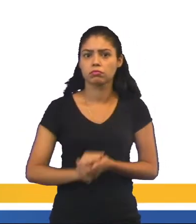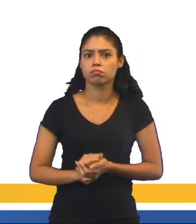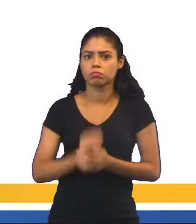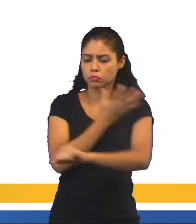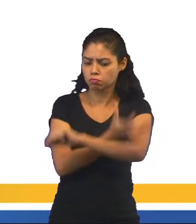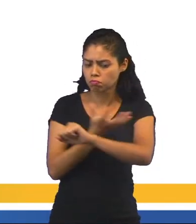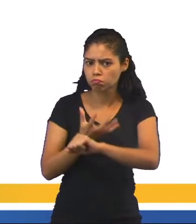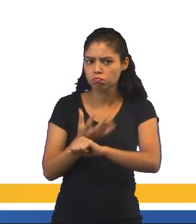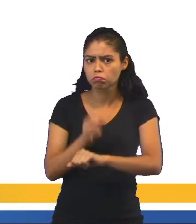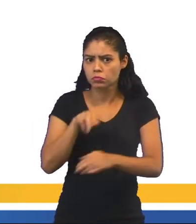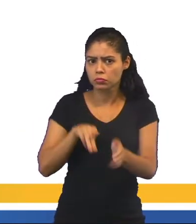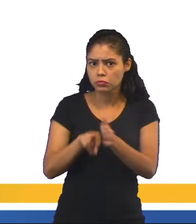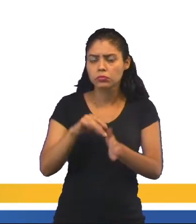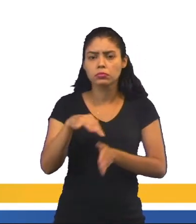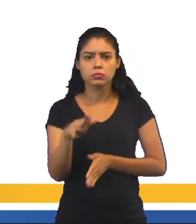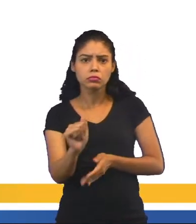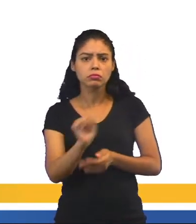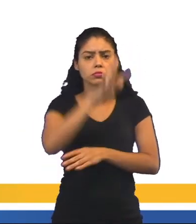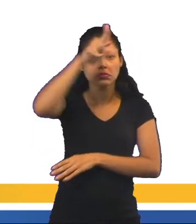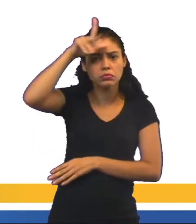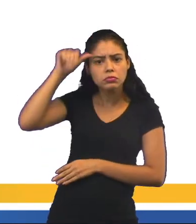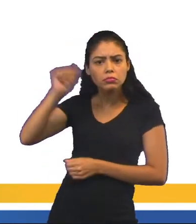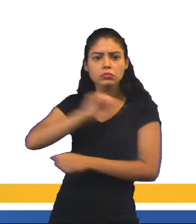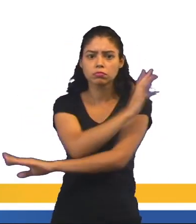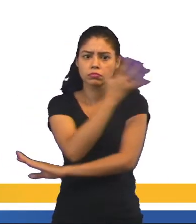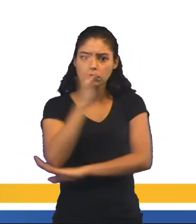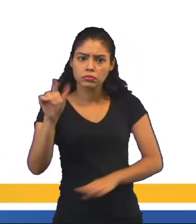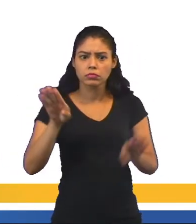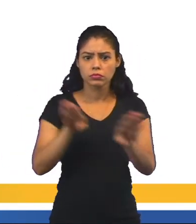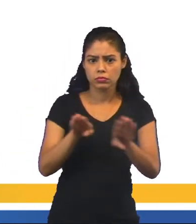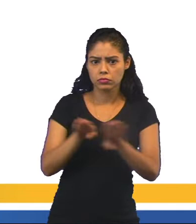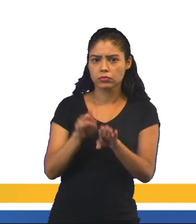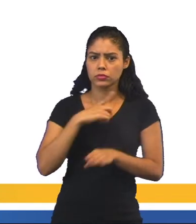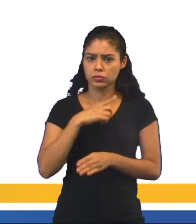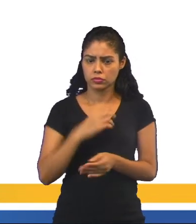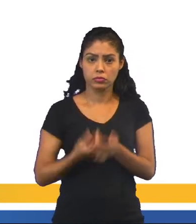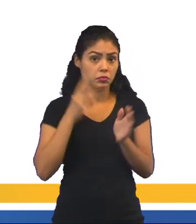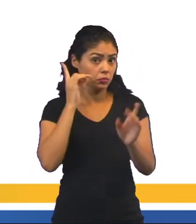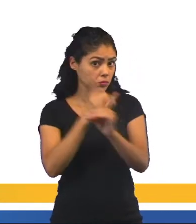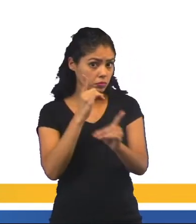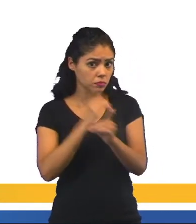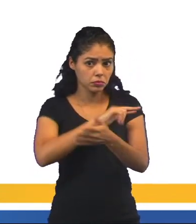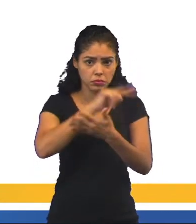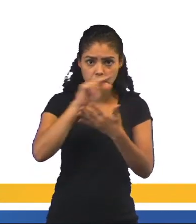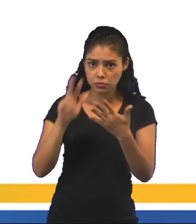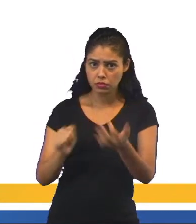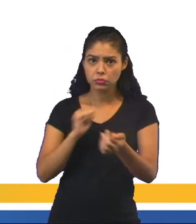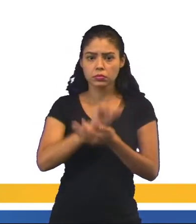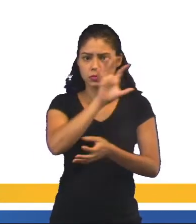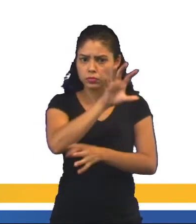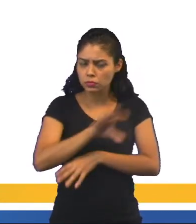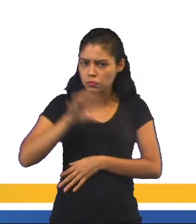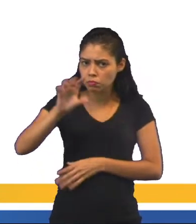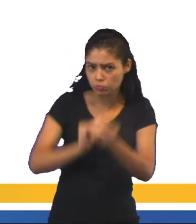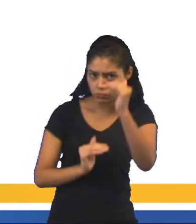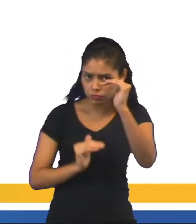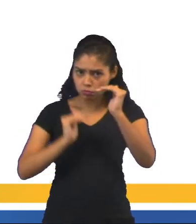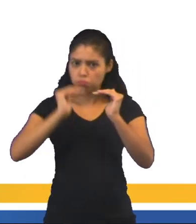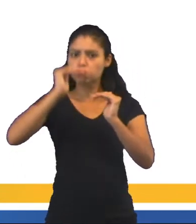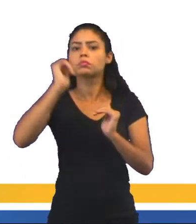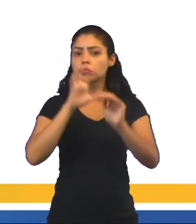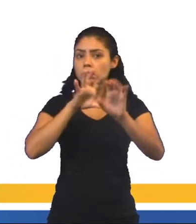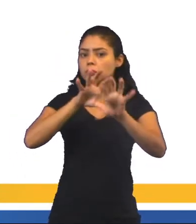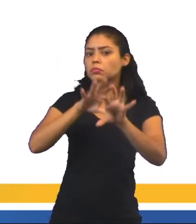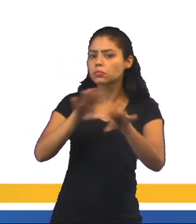vegetação desse bioma amazônico. A mata de terra firme, esse tipo de vegetação pode ser encontrada em regiões de elevadas altitudes,